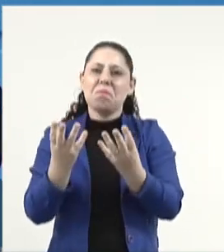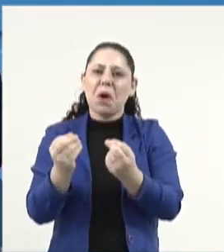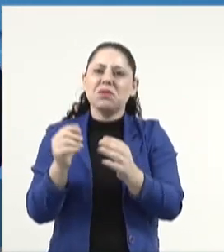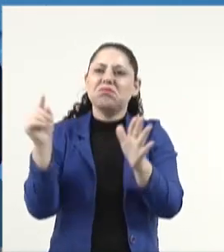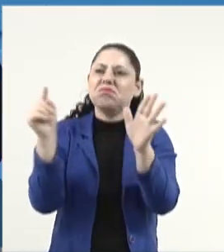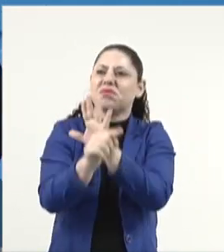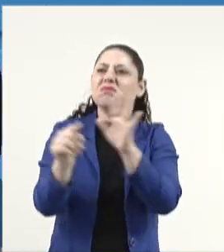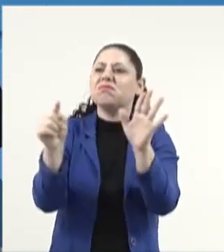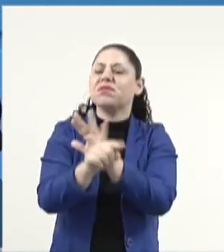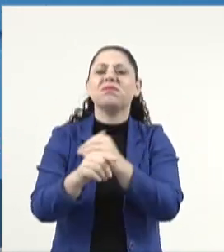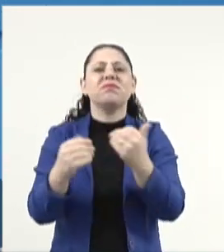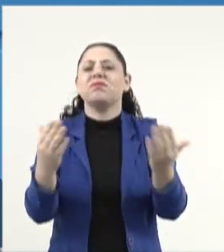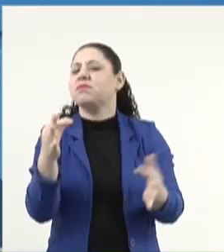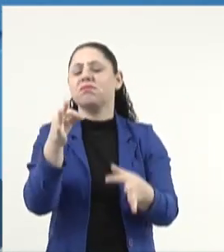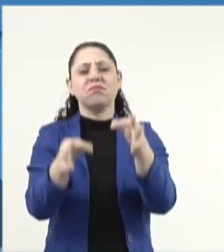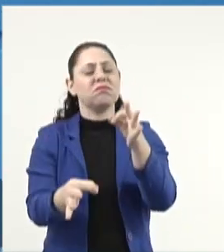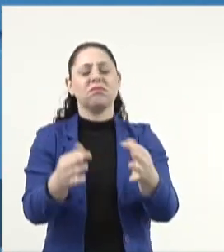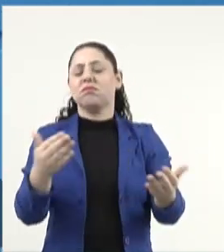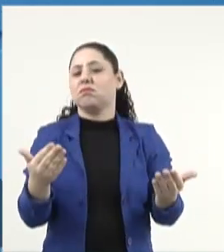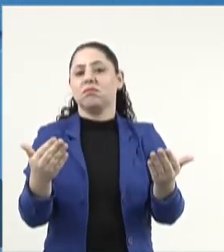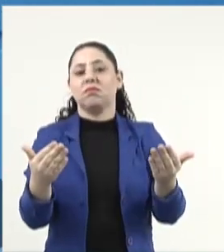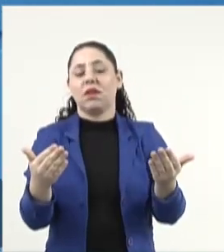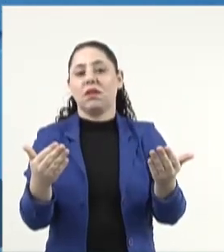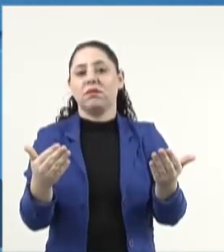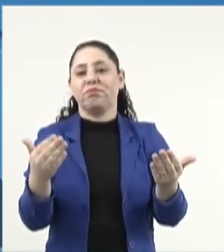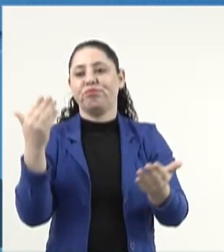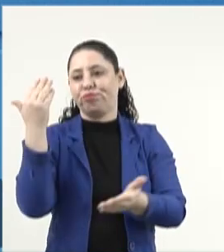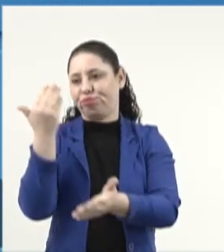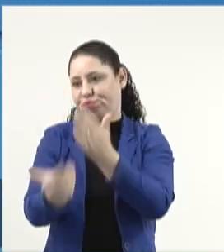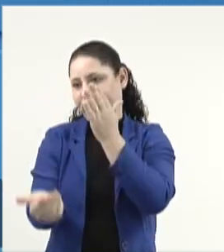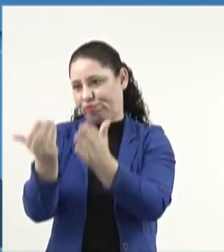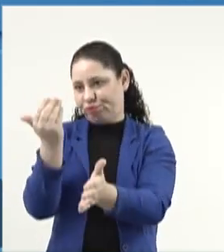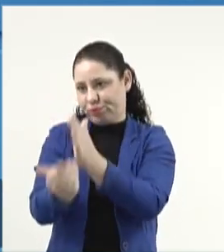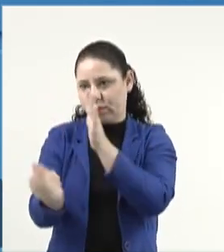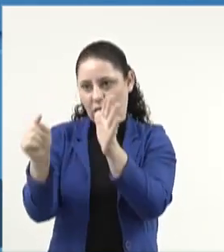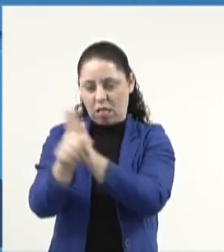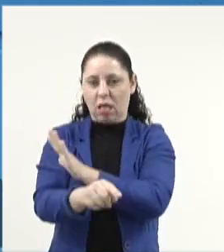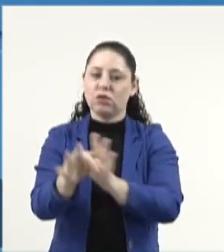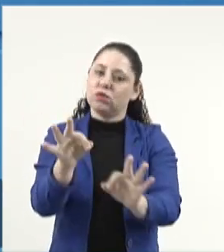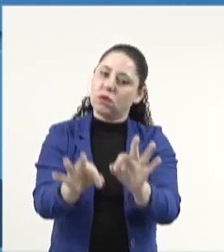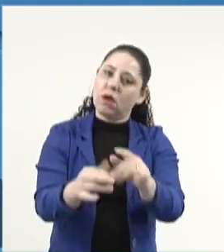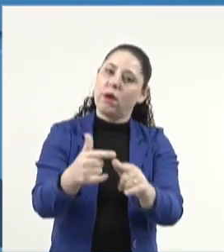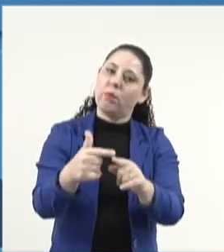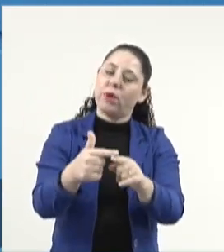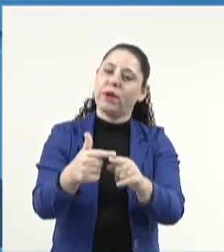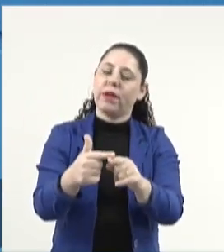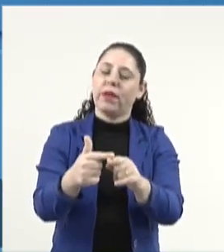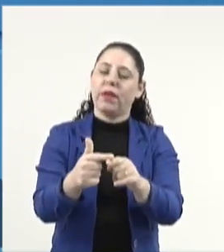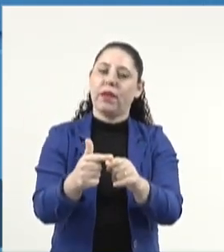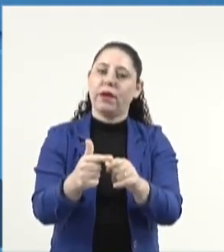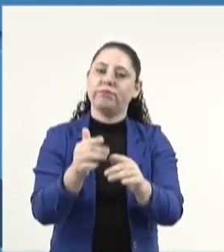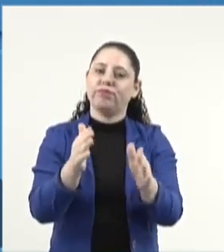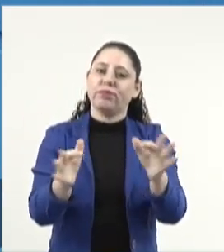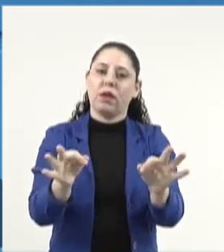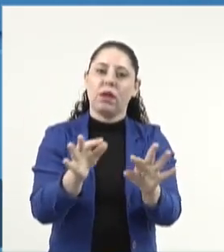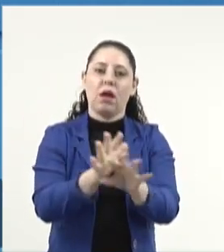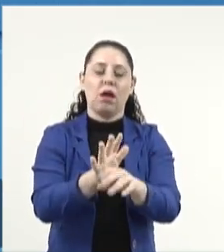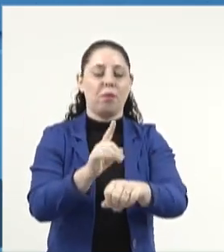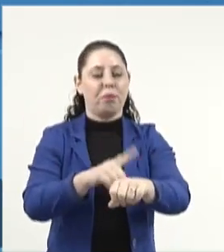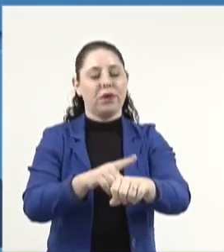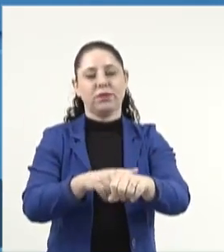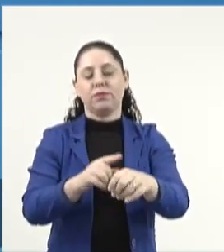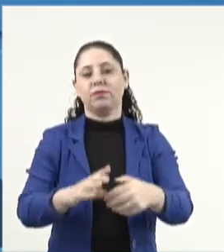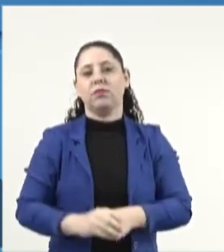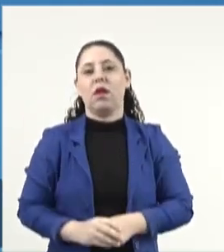questionamentos na Justiça, e foram vencidos os questionamentos, e por conta do excesso de prazo foi encerrado,